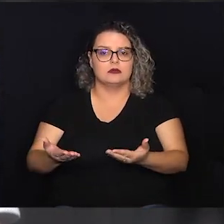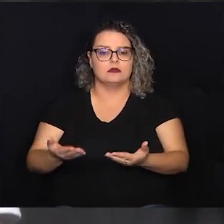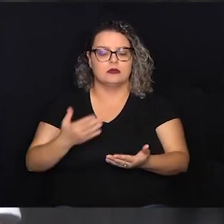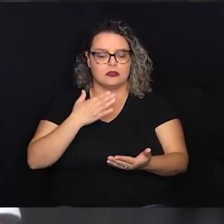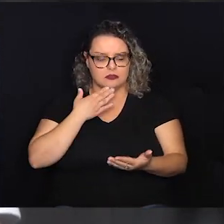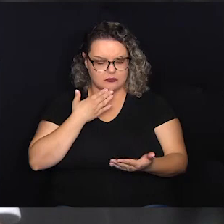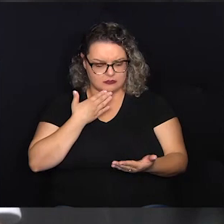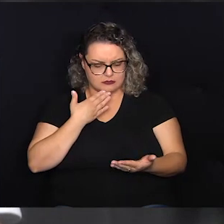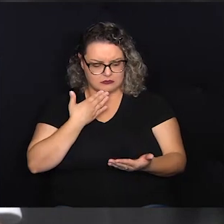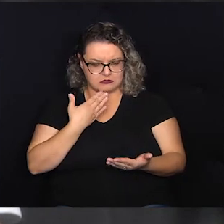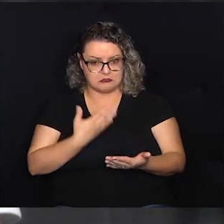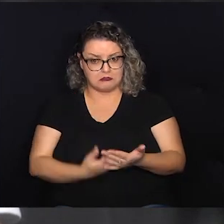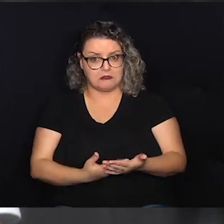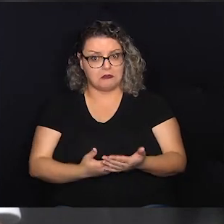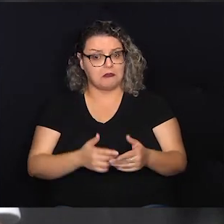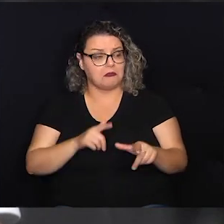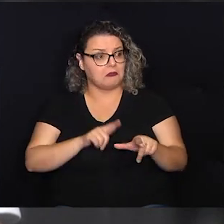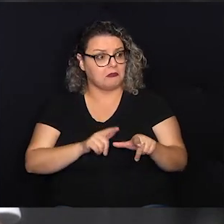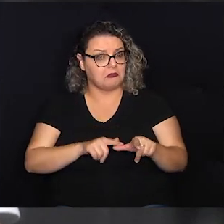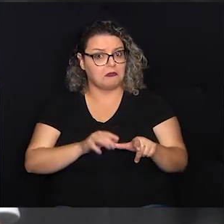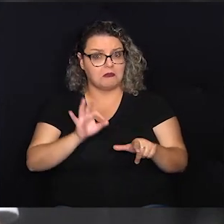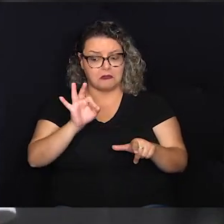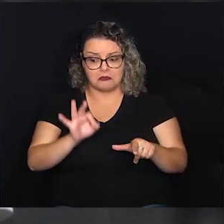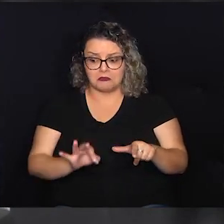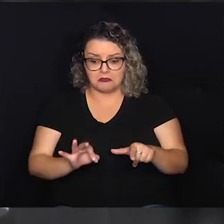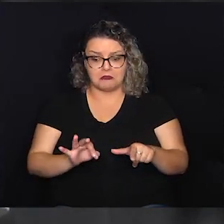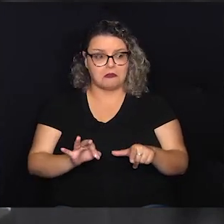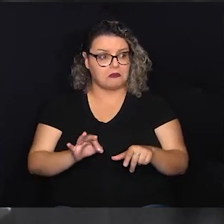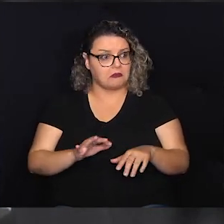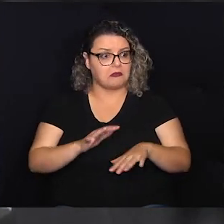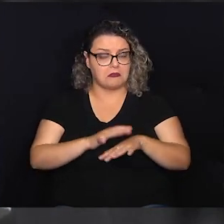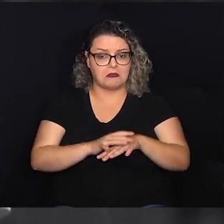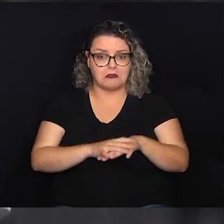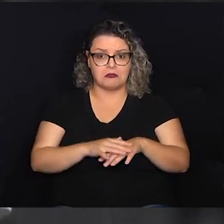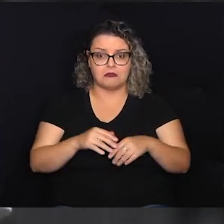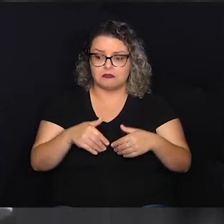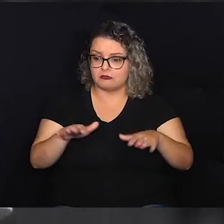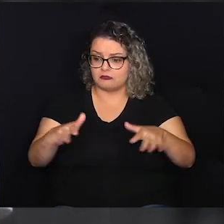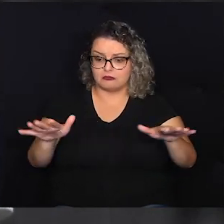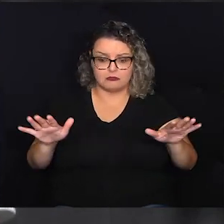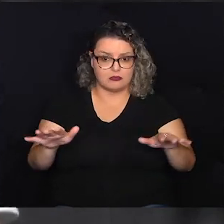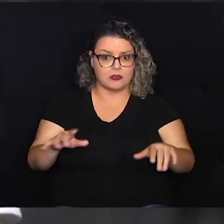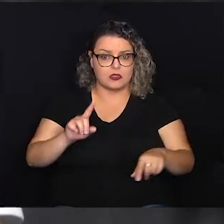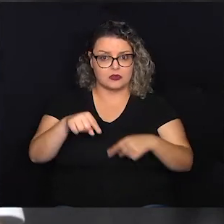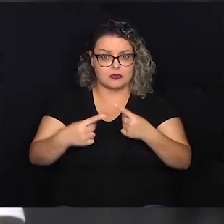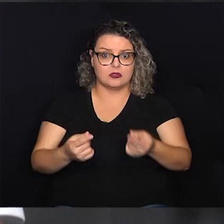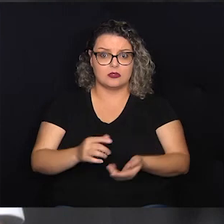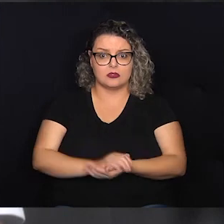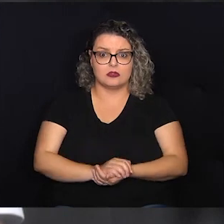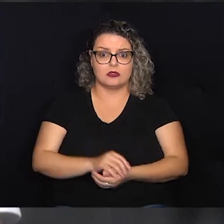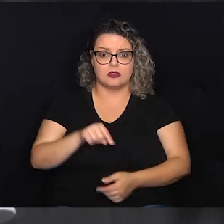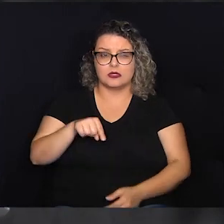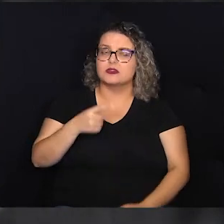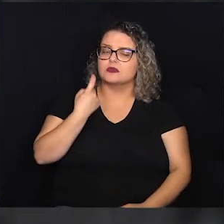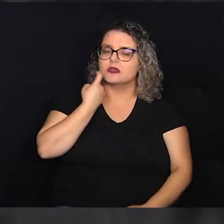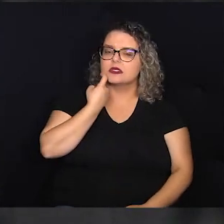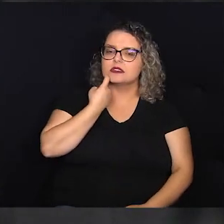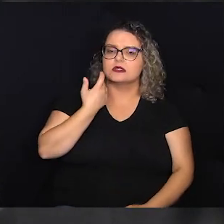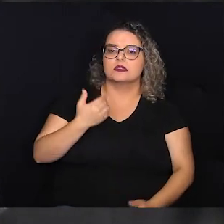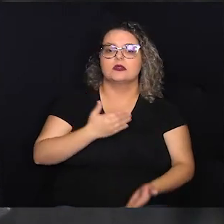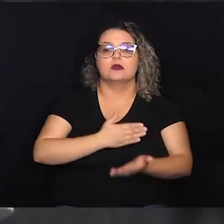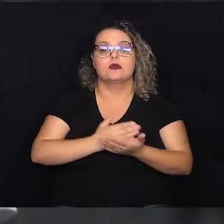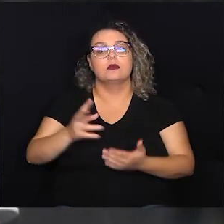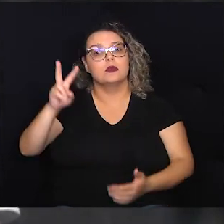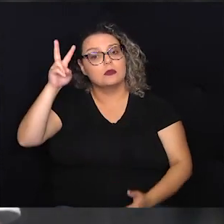de segundo, entreguei, eles ficaram abismados pela letra, pela exatidão nas contas, dispensaram os